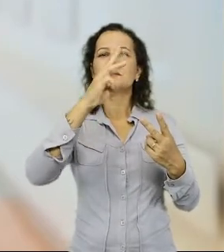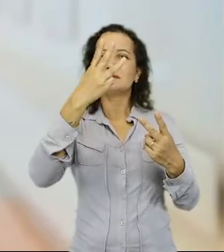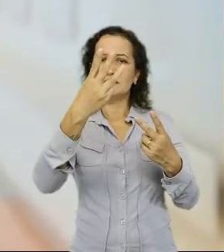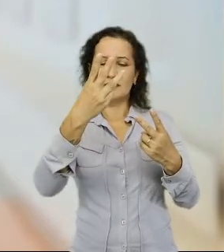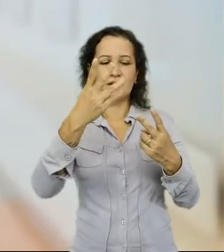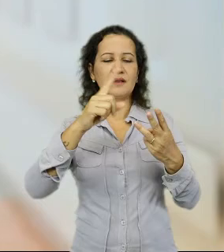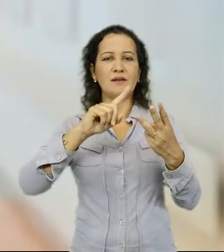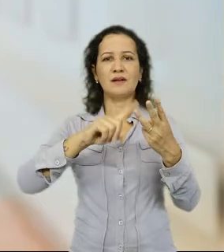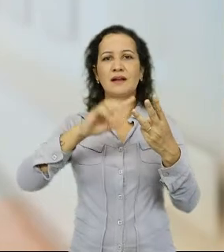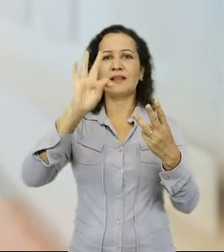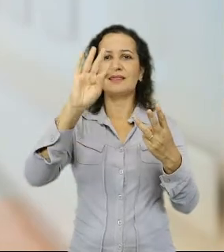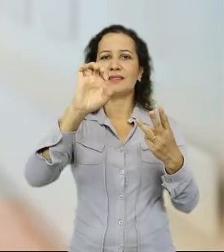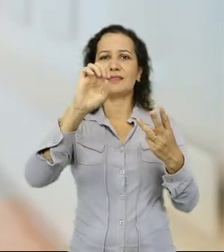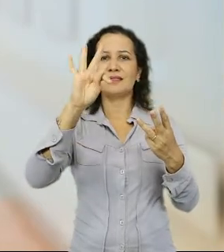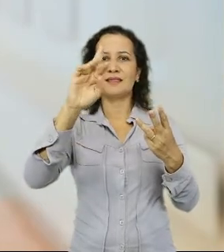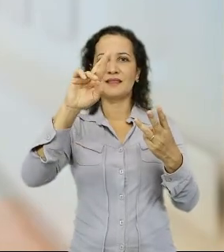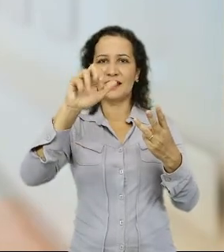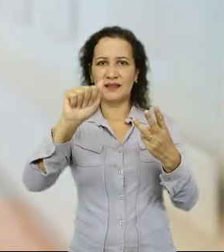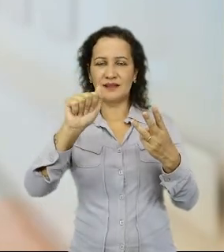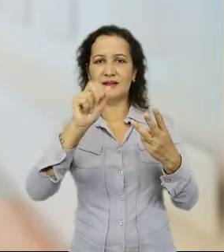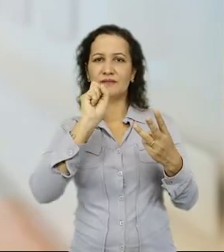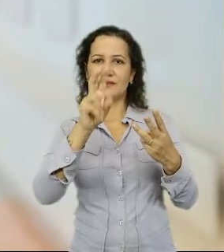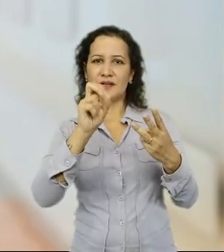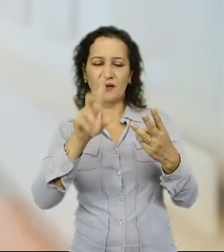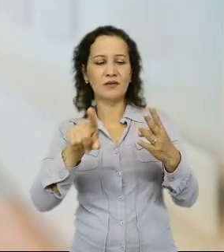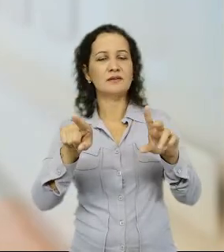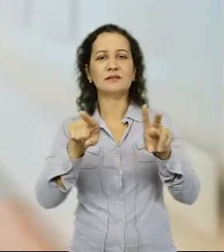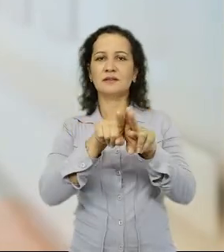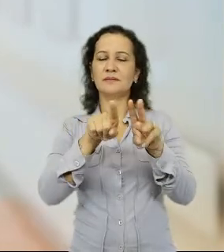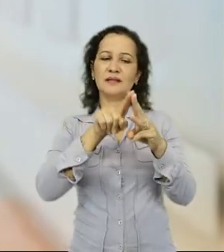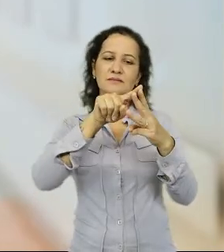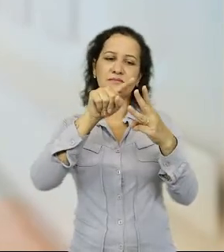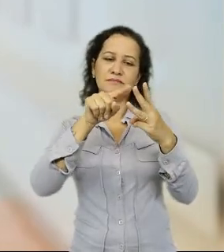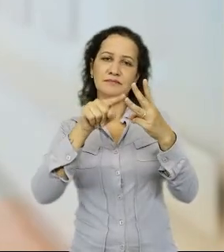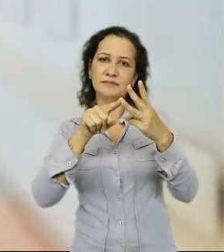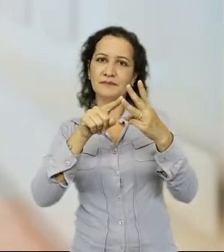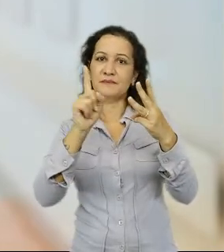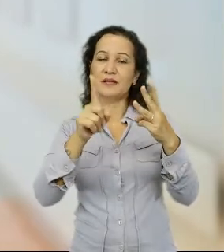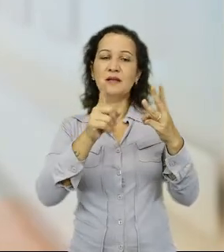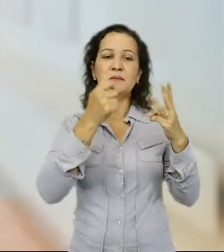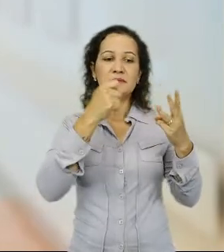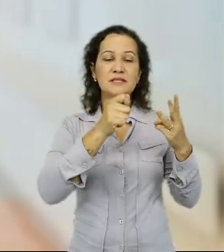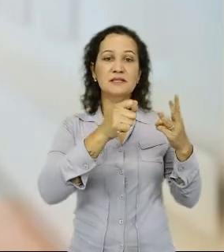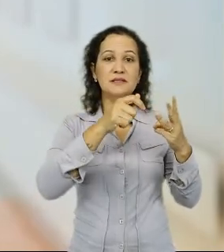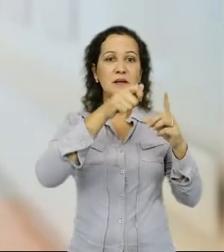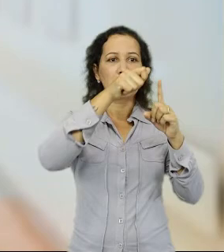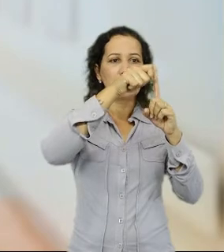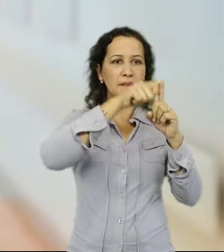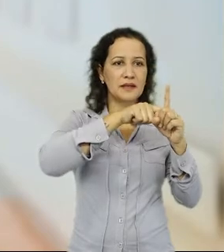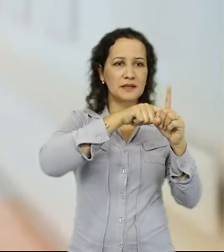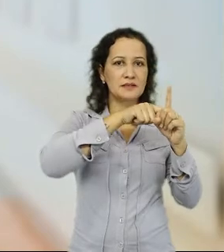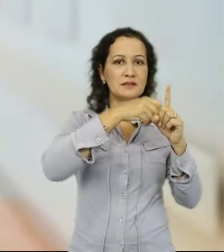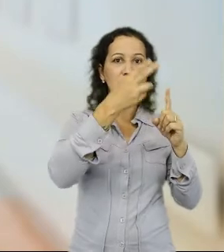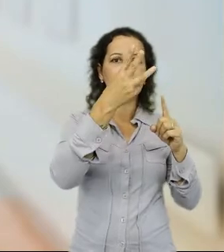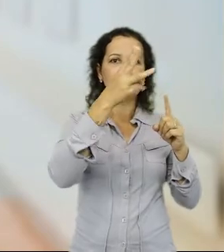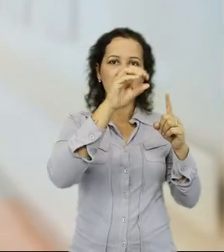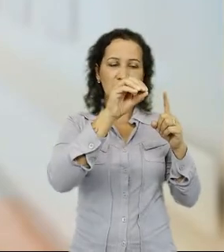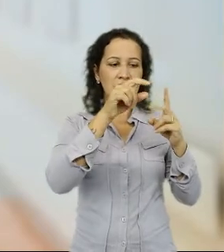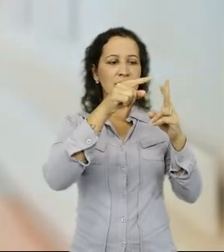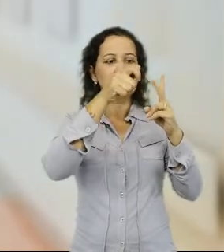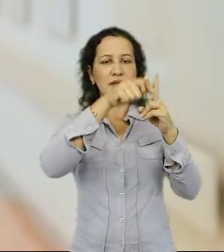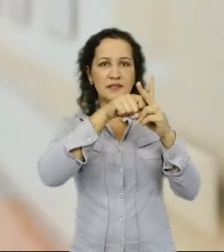a tetraviral, que devem ser administradas com intervalo de 30 dias entre